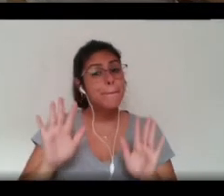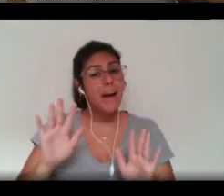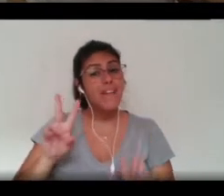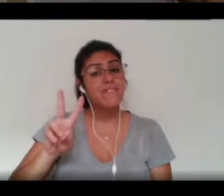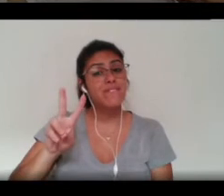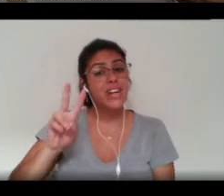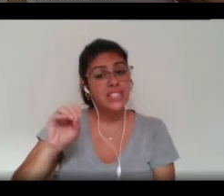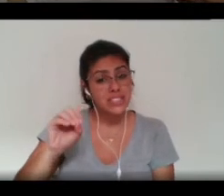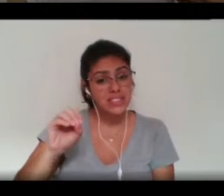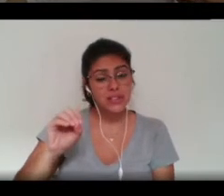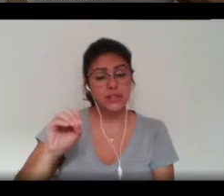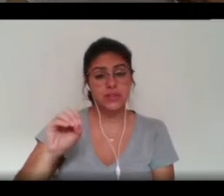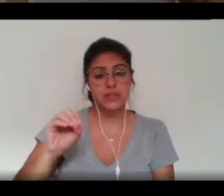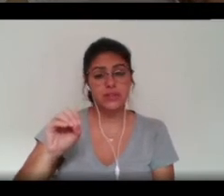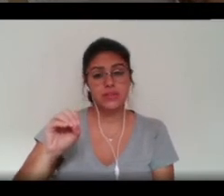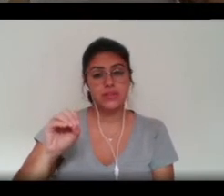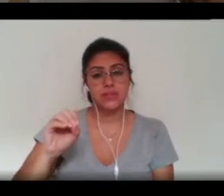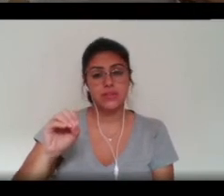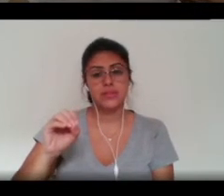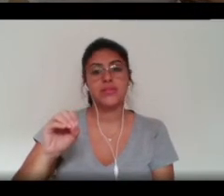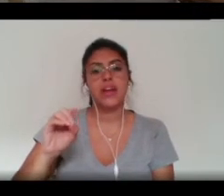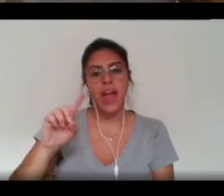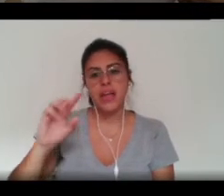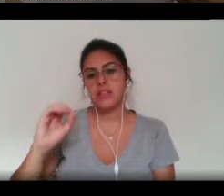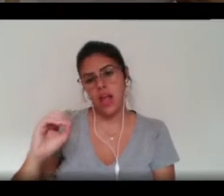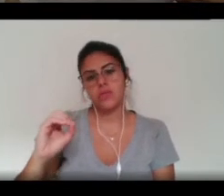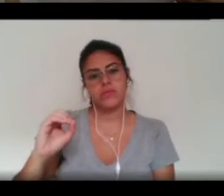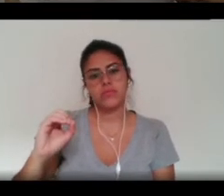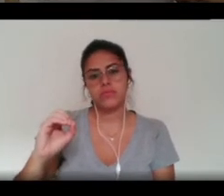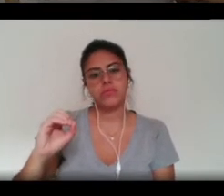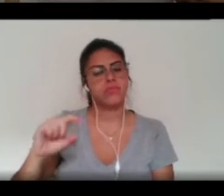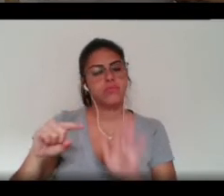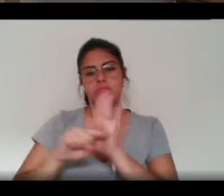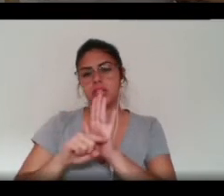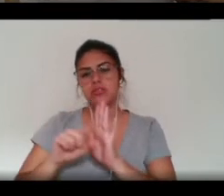que o V0 da bola B é 0, e aqui eu